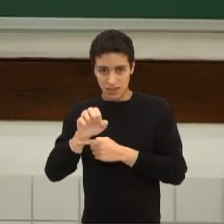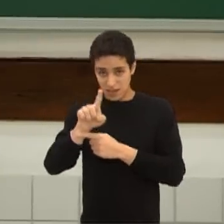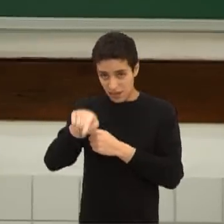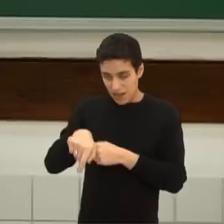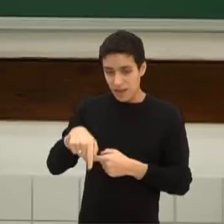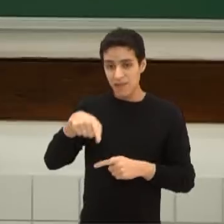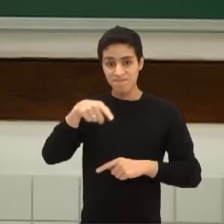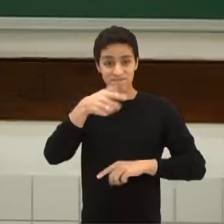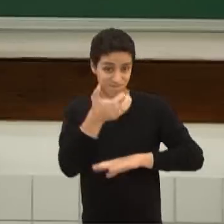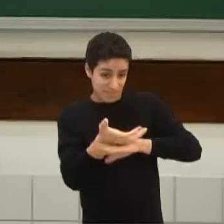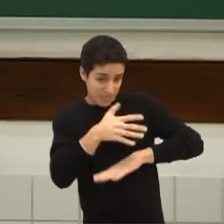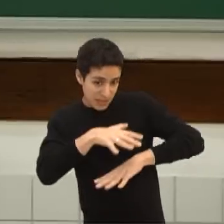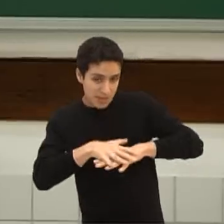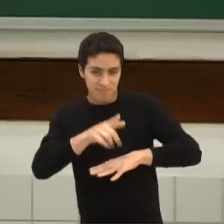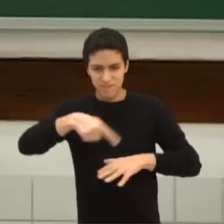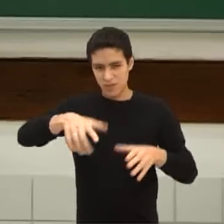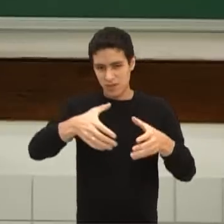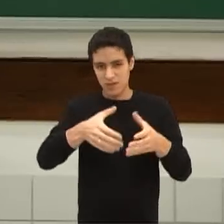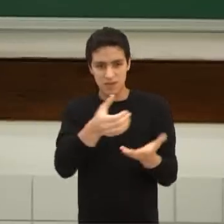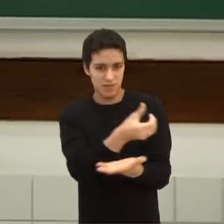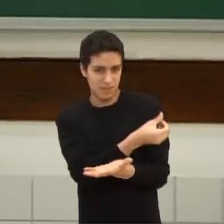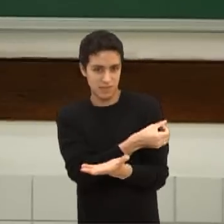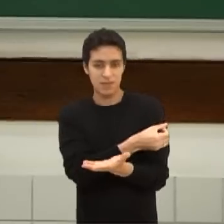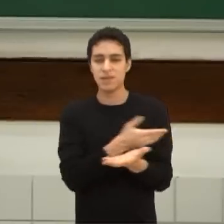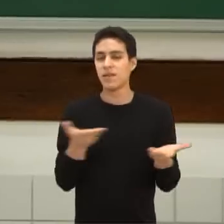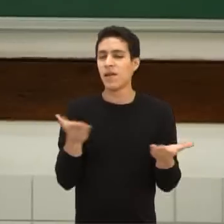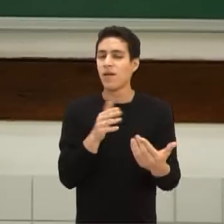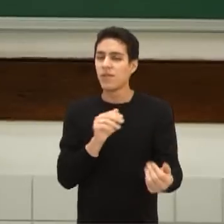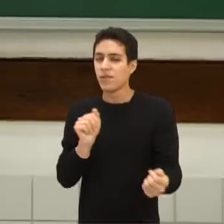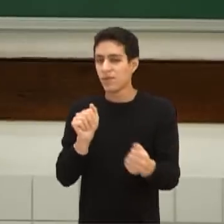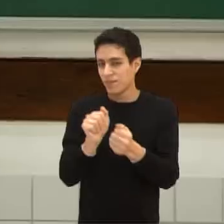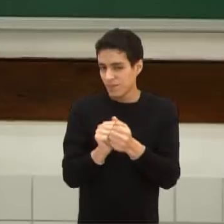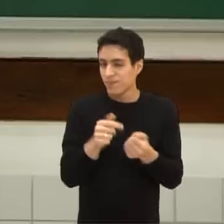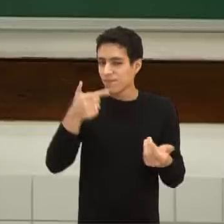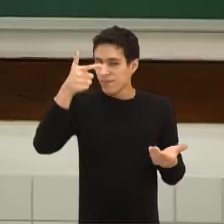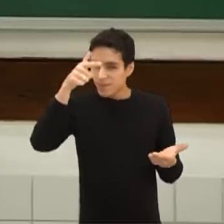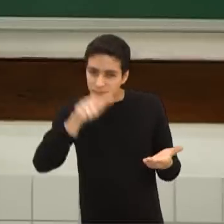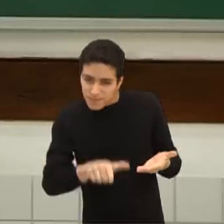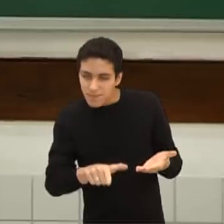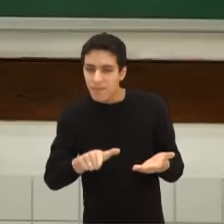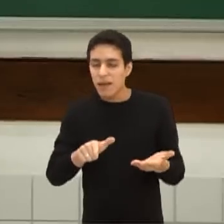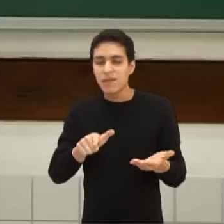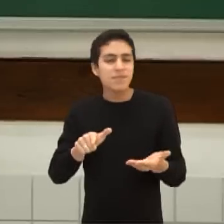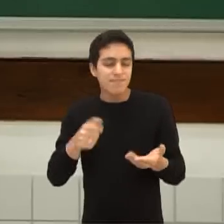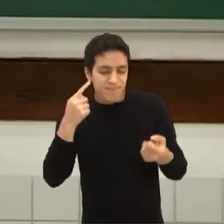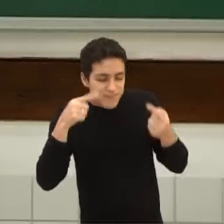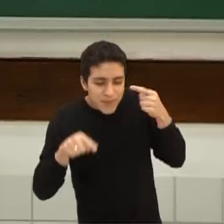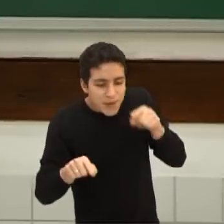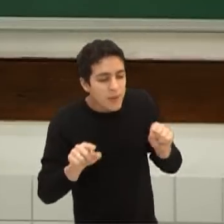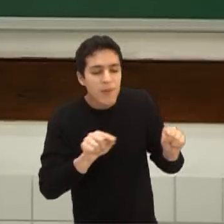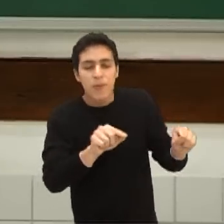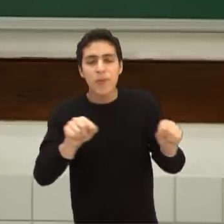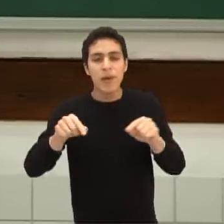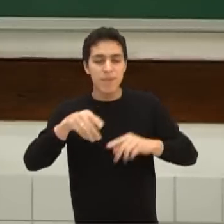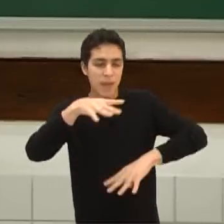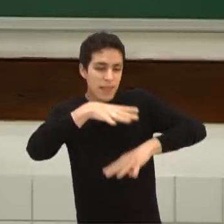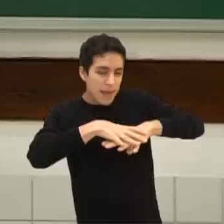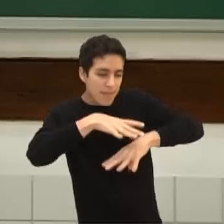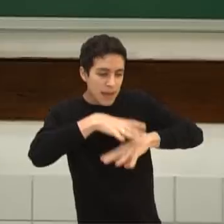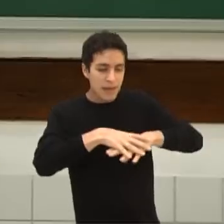aqui com vocês, o 6º ano. E vamos juntos mais um pouquinho descobrir a